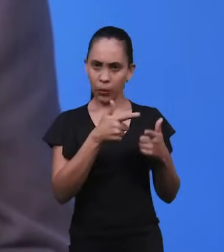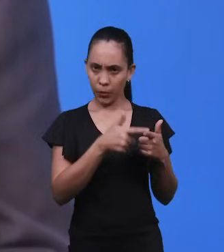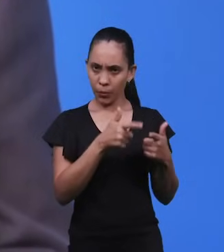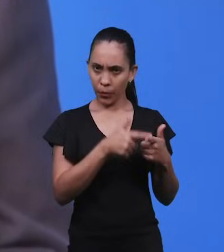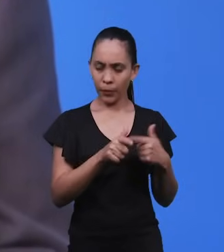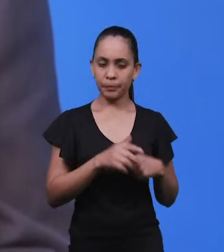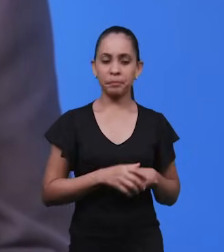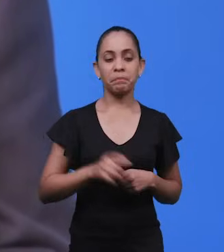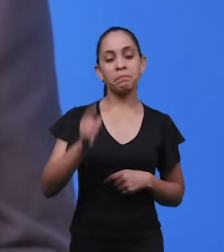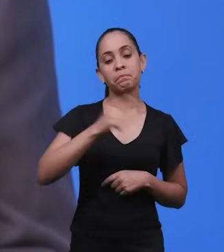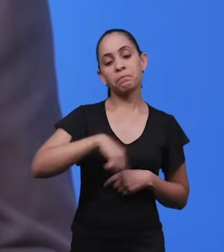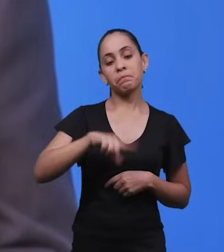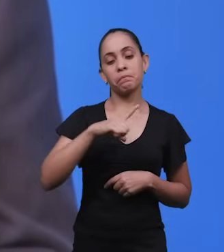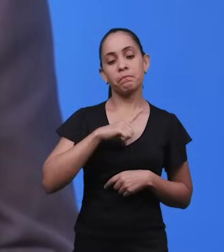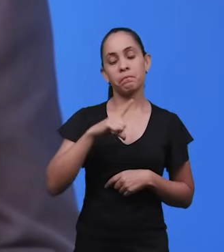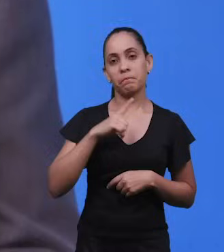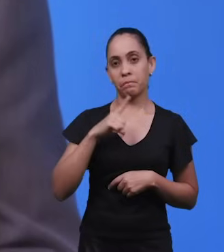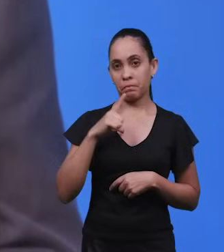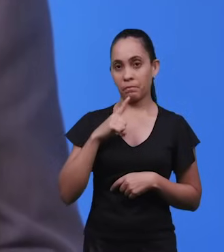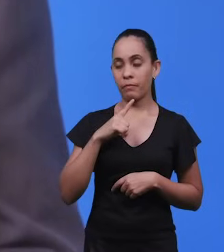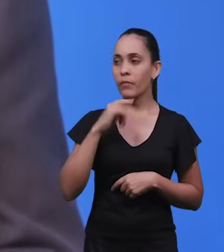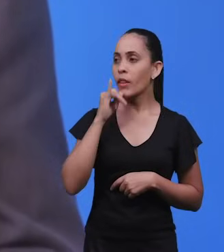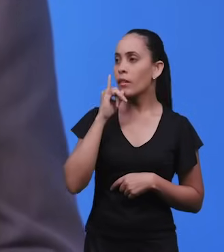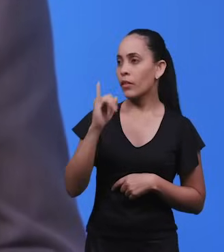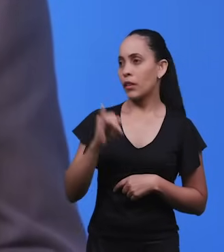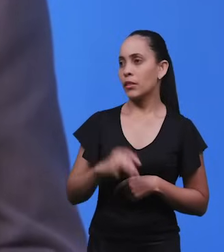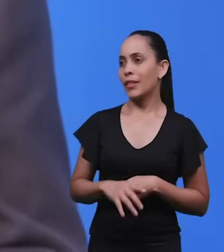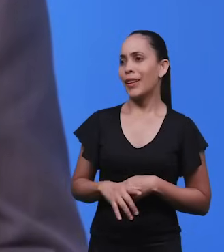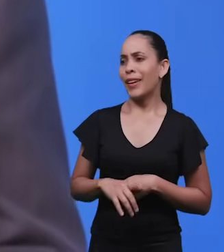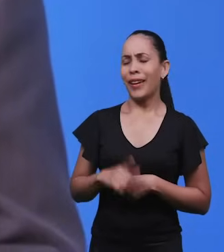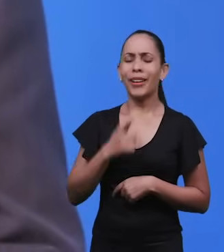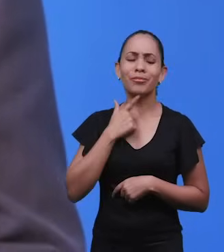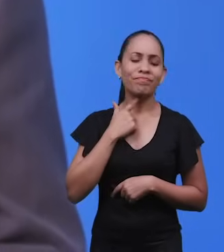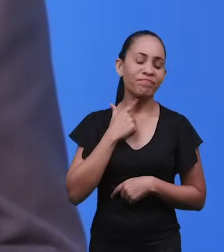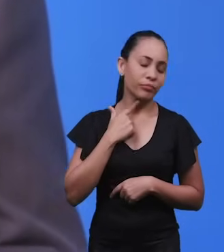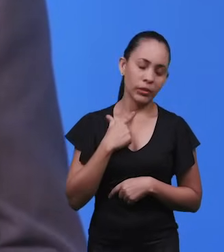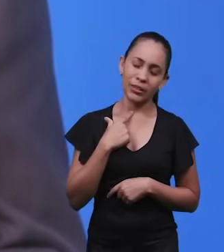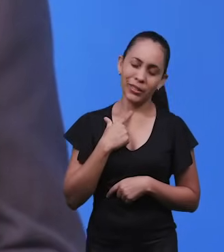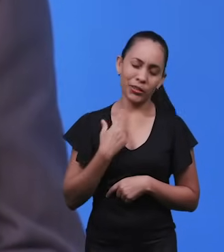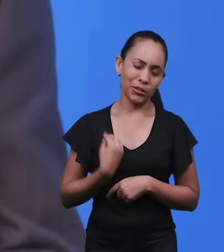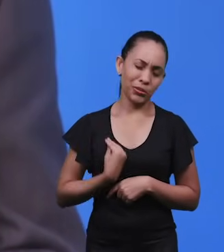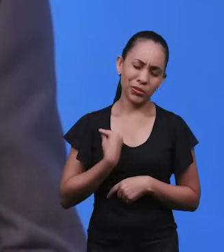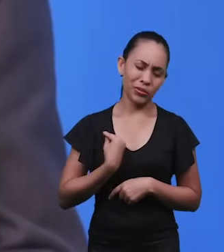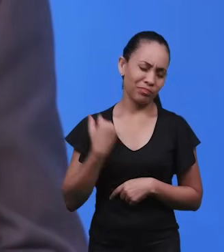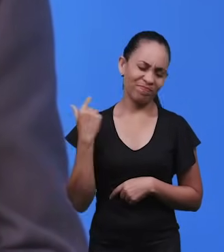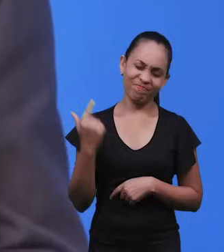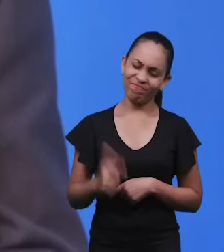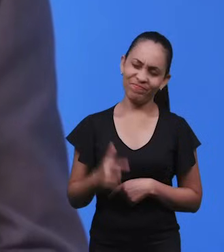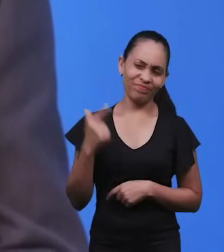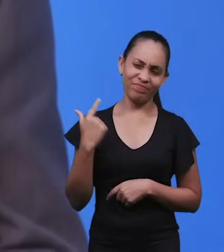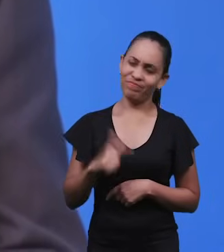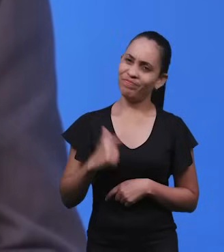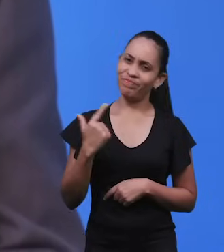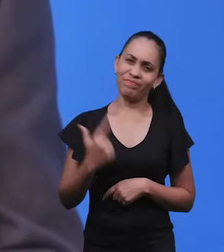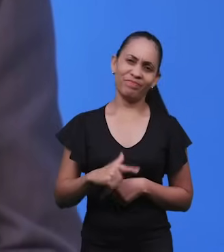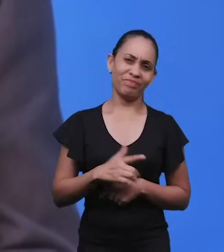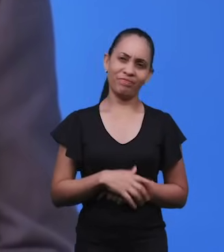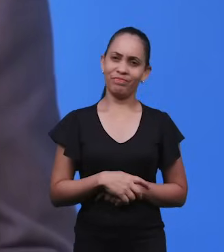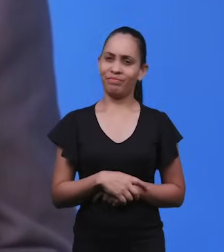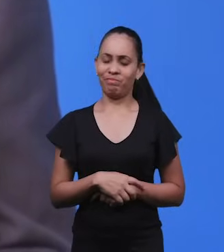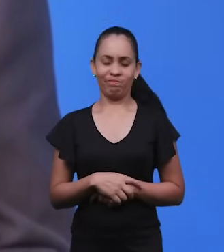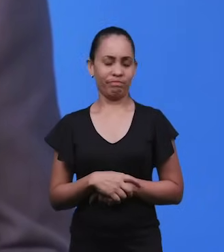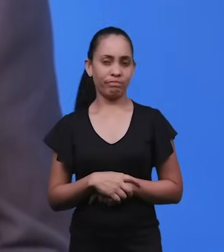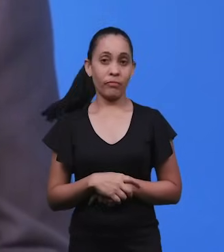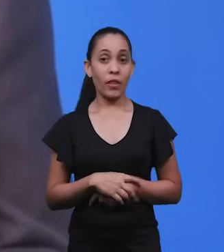problemas, elas chegam ao ponto de dizer o seguinte: olha, não tenho vontade mais de viver. Né? Não